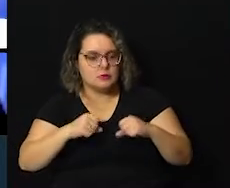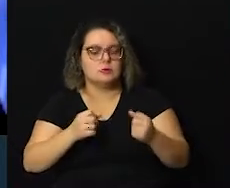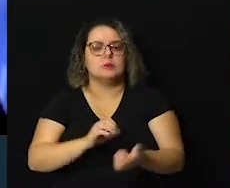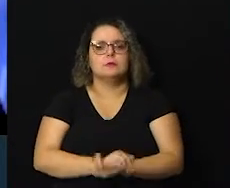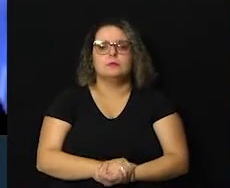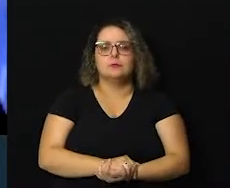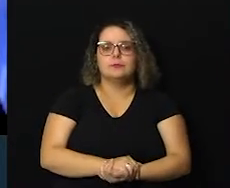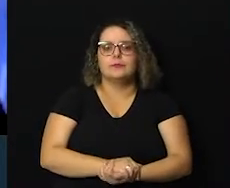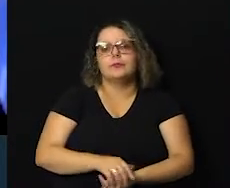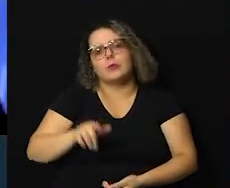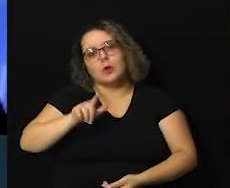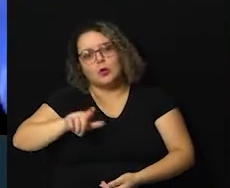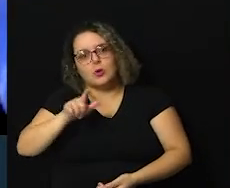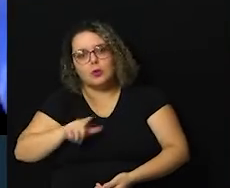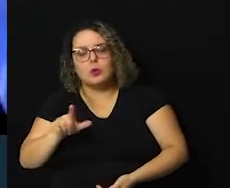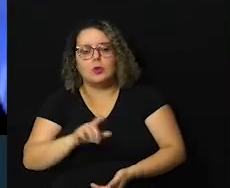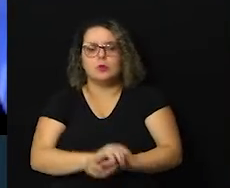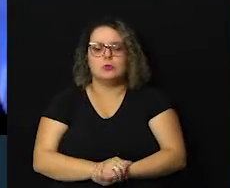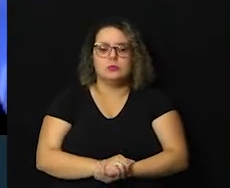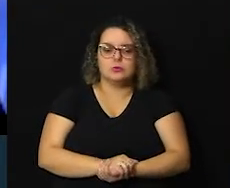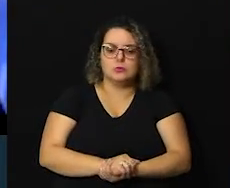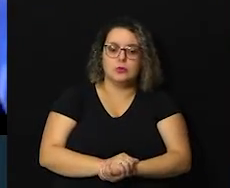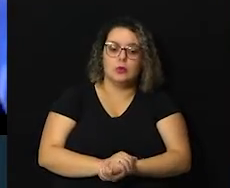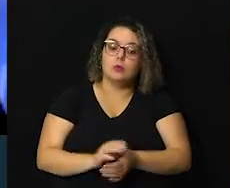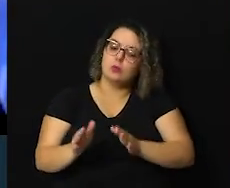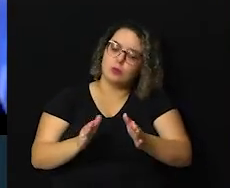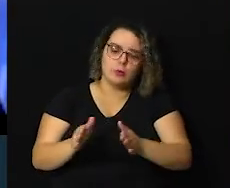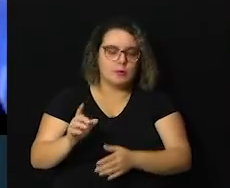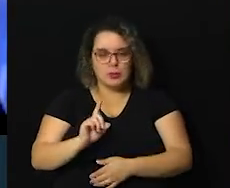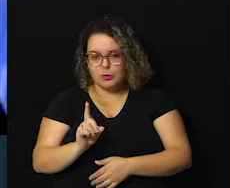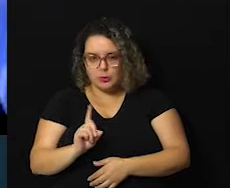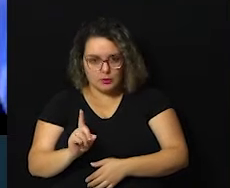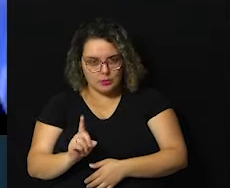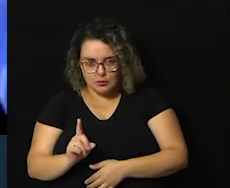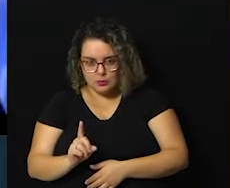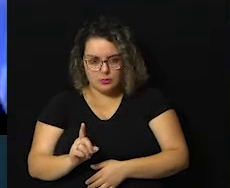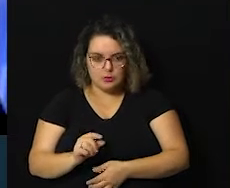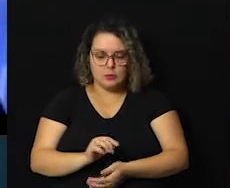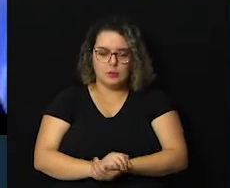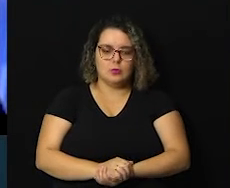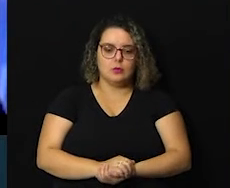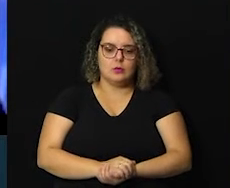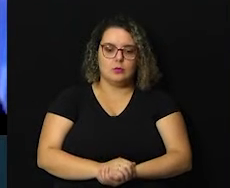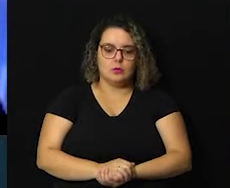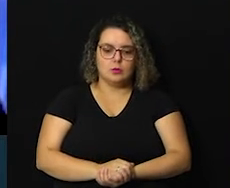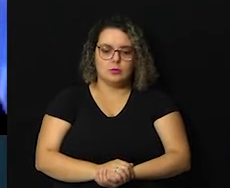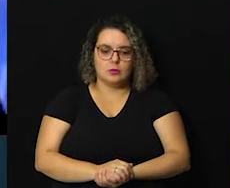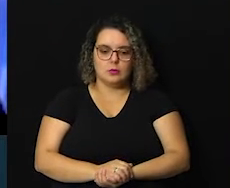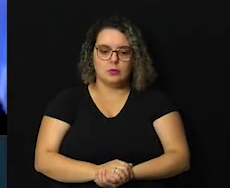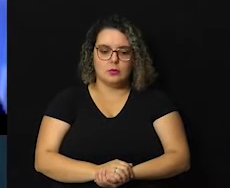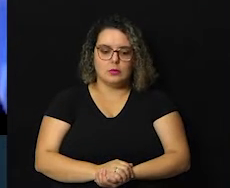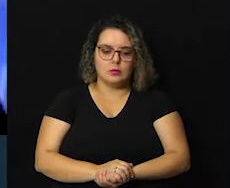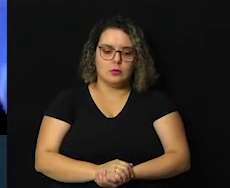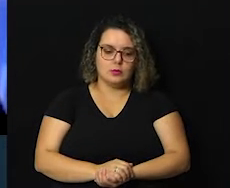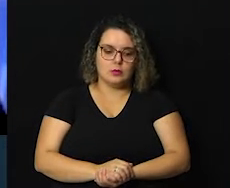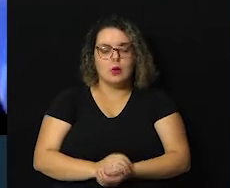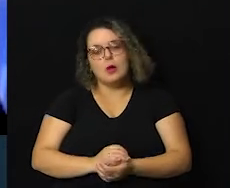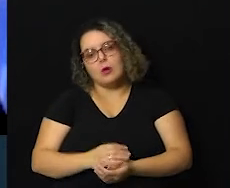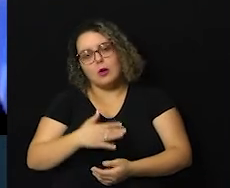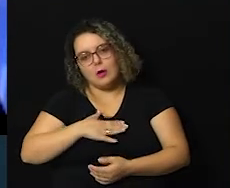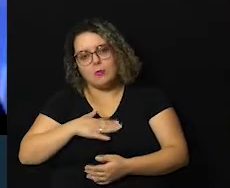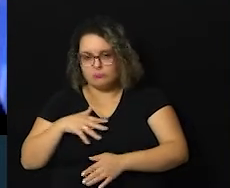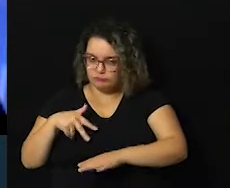existe Sim é claro que não momento a No momento estou a